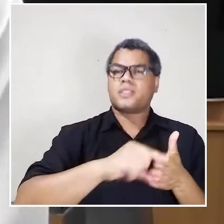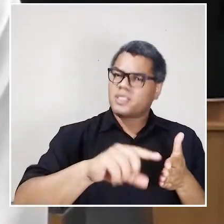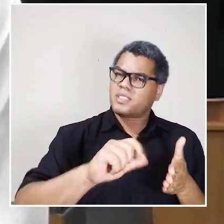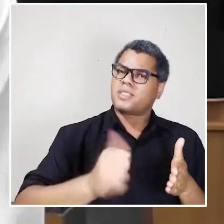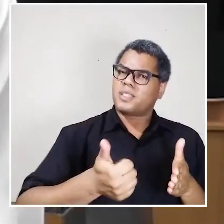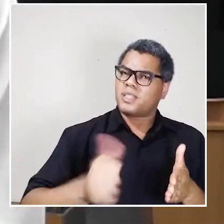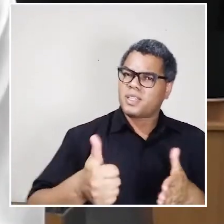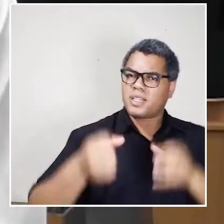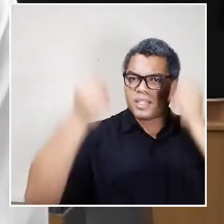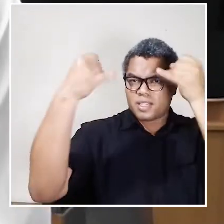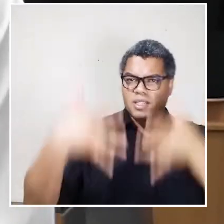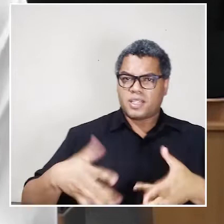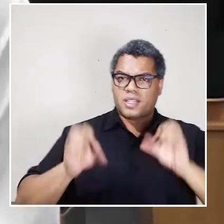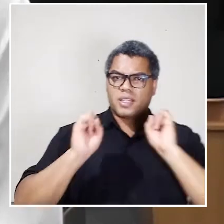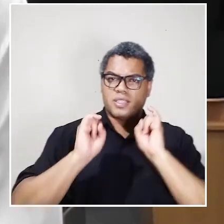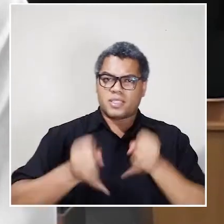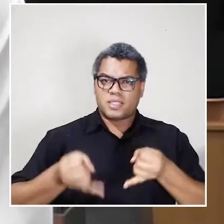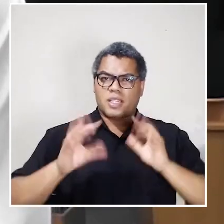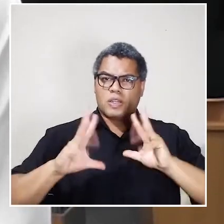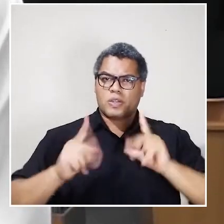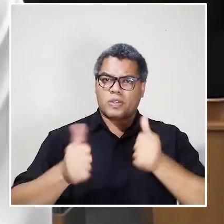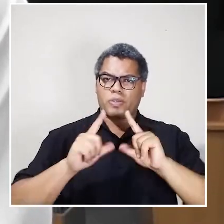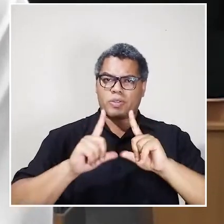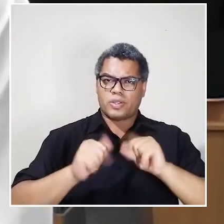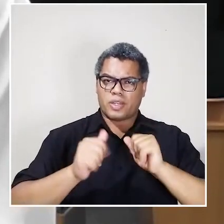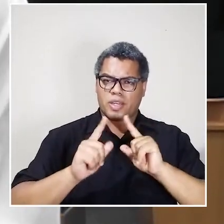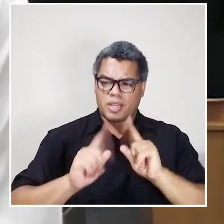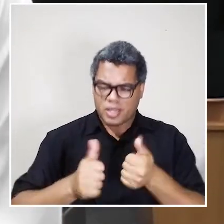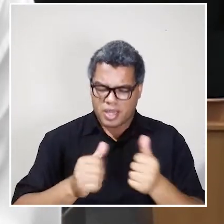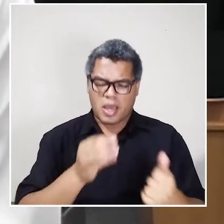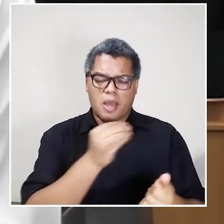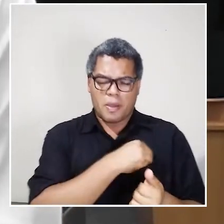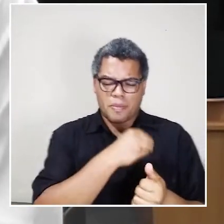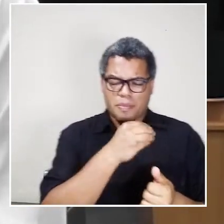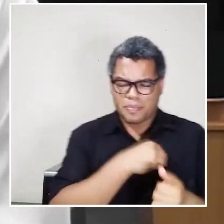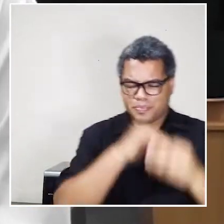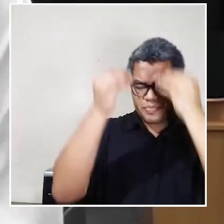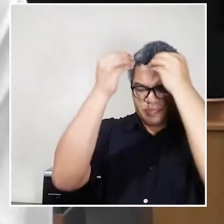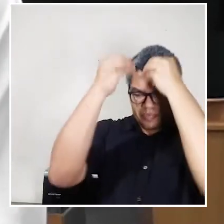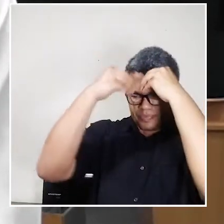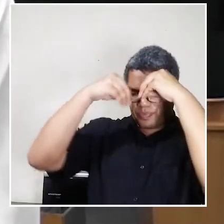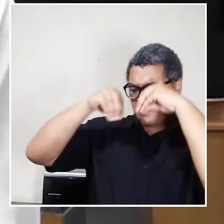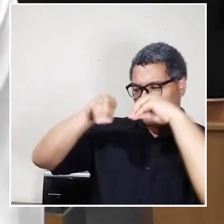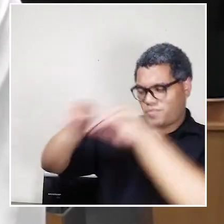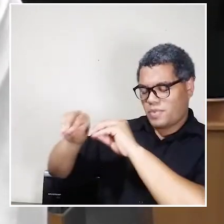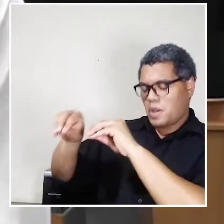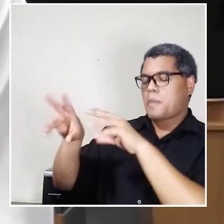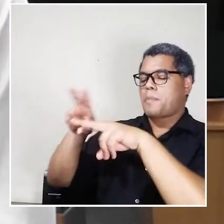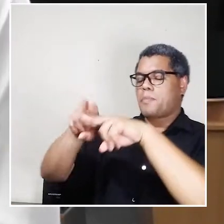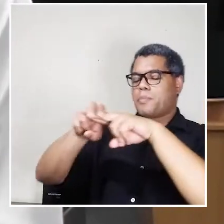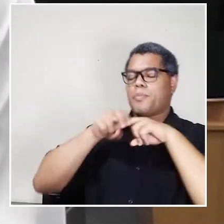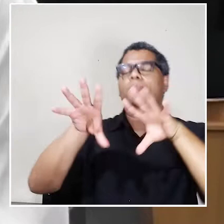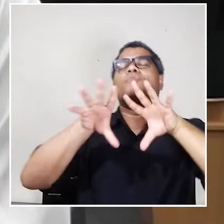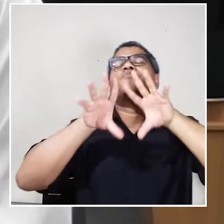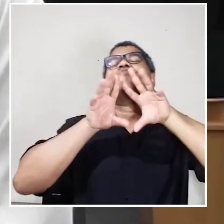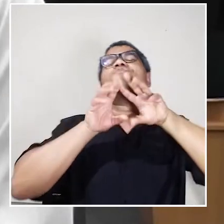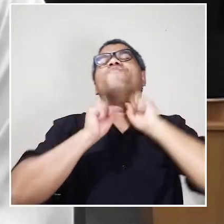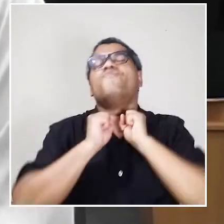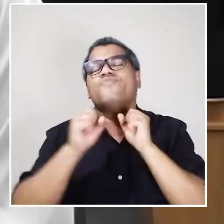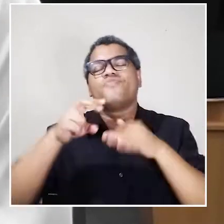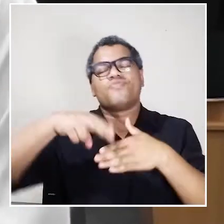sim, todo Israel transgrediu a tua lei, desviando-se para não obedecer a tua voz, por isso a maldição